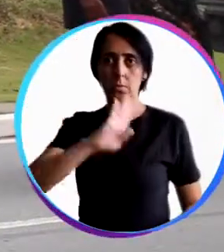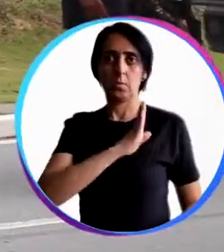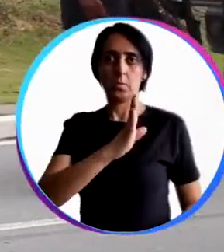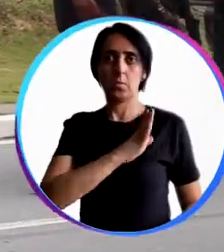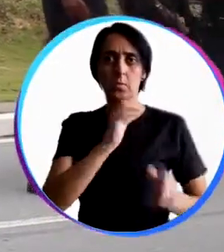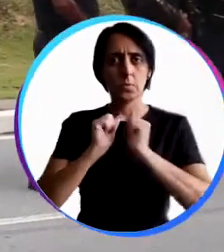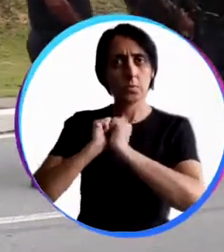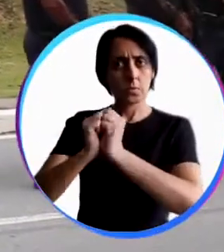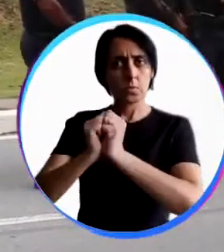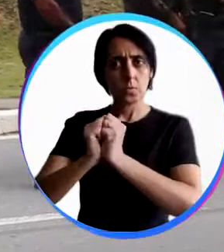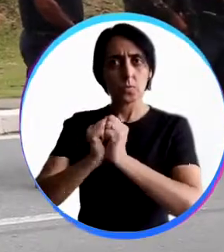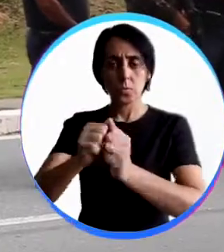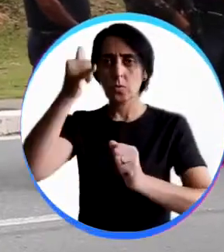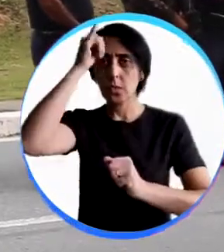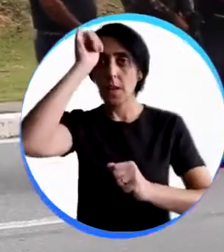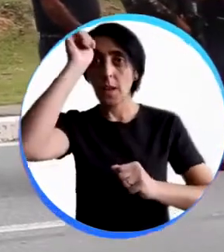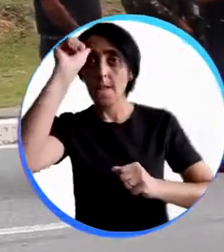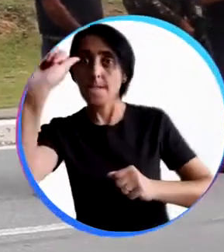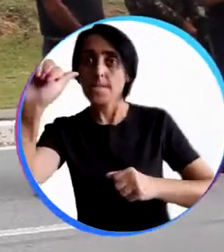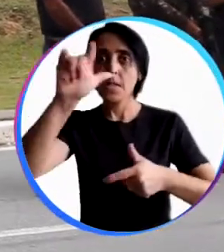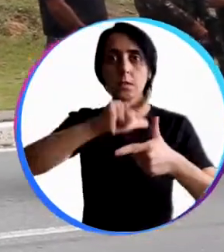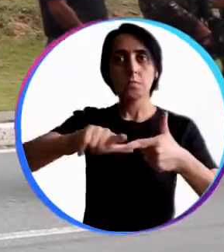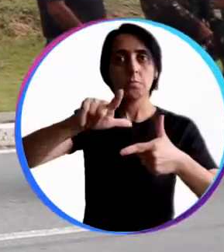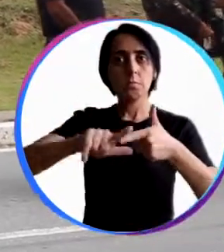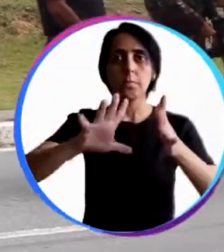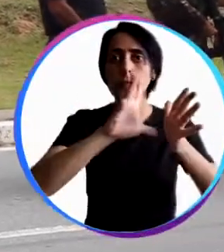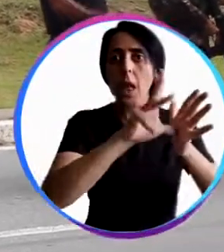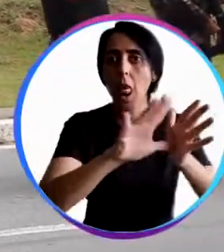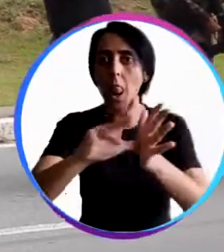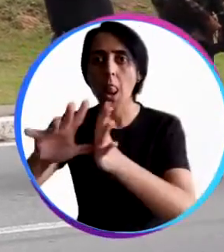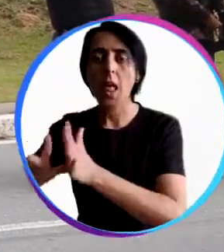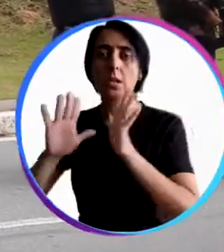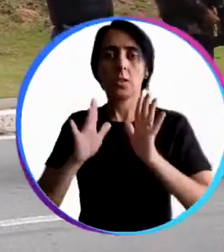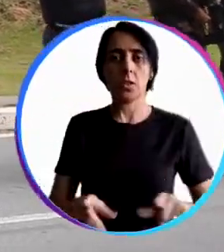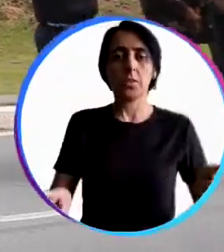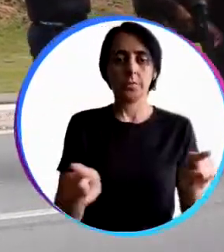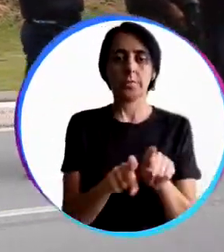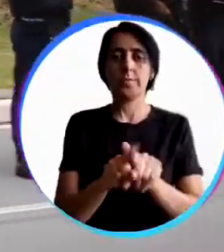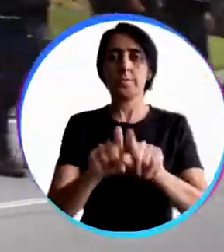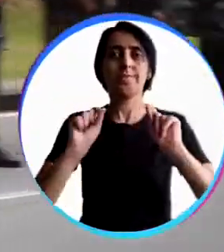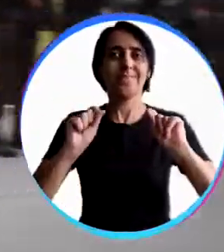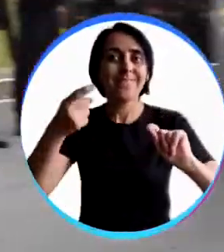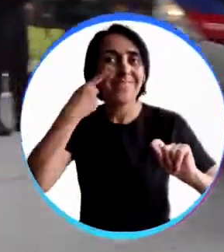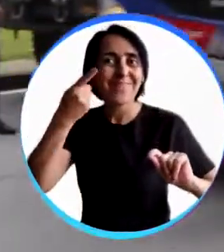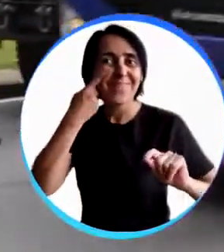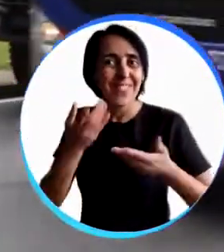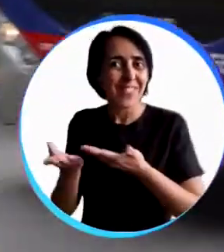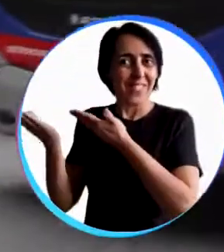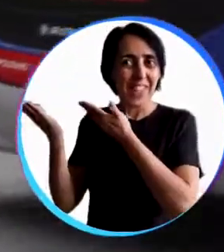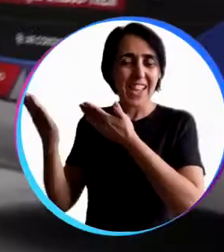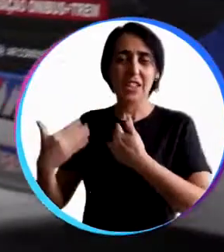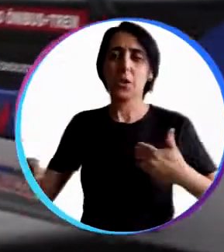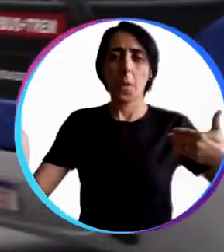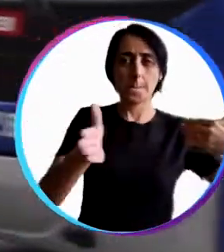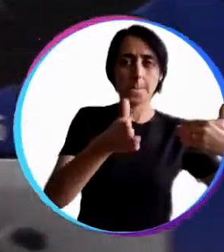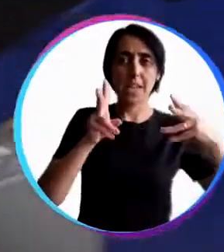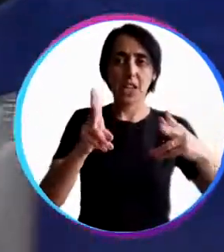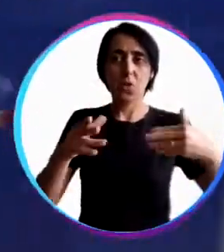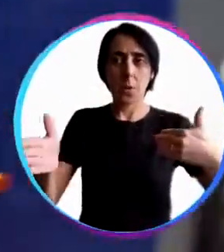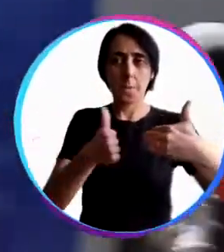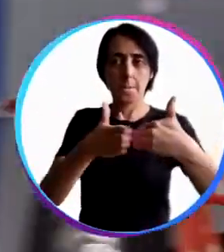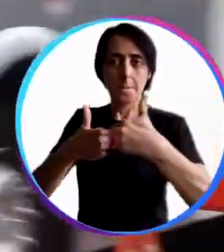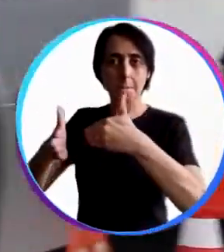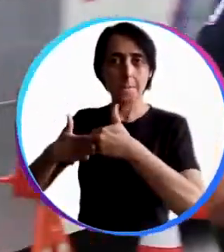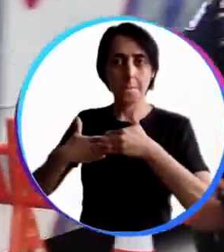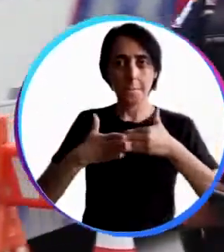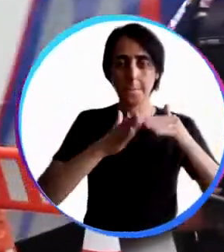de combate à criminalidade, a Operação Cidade Segura. Bloqueios viários como esse que você vê agora foram montados